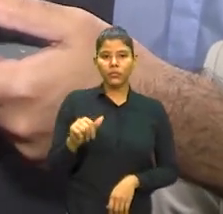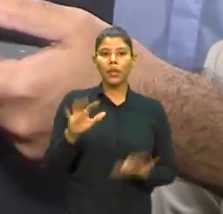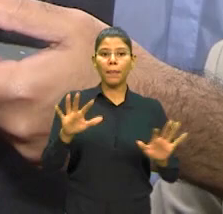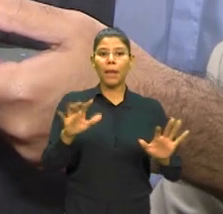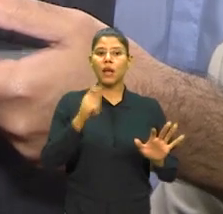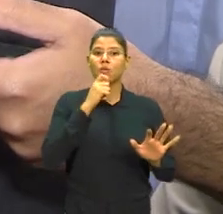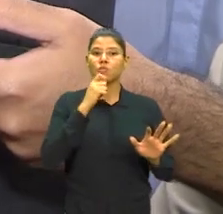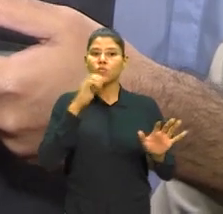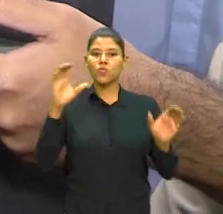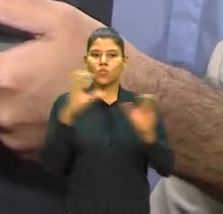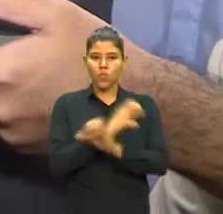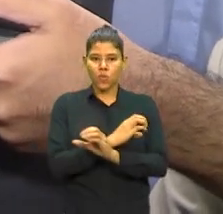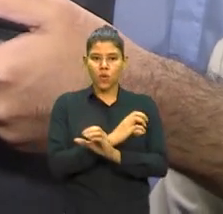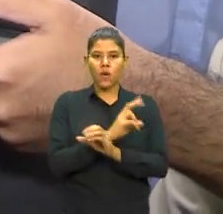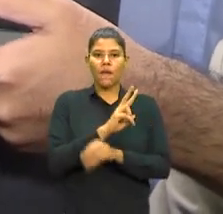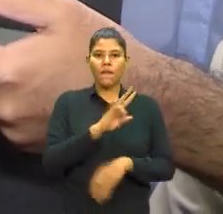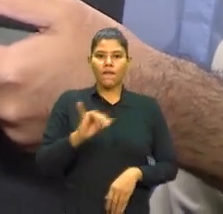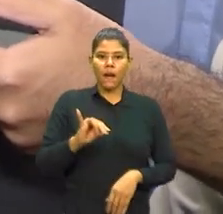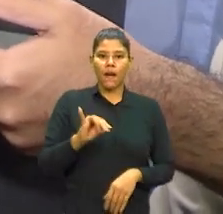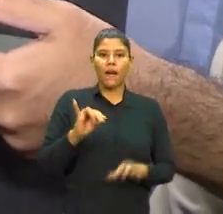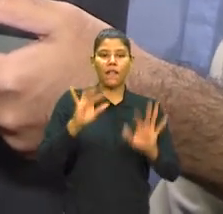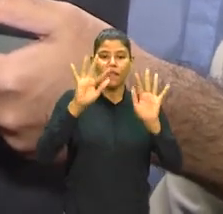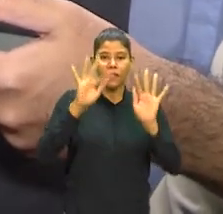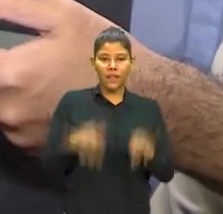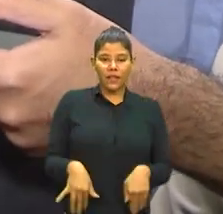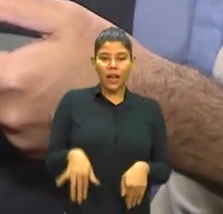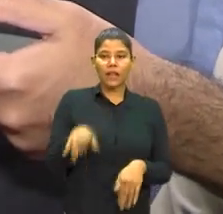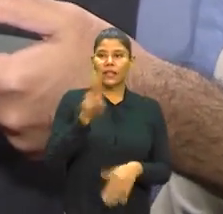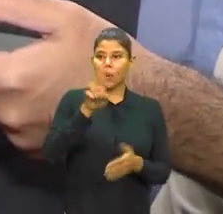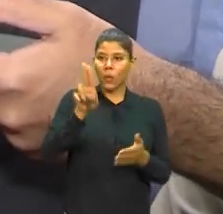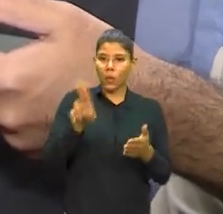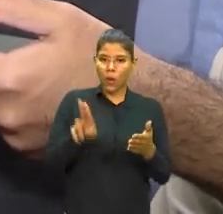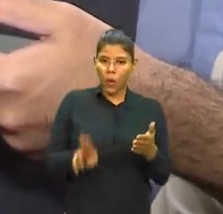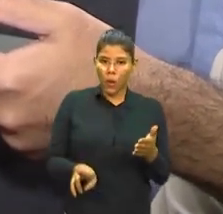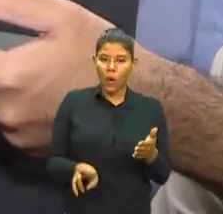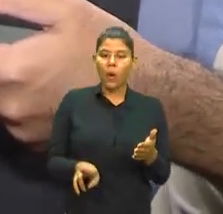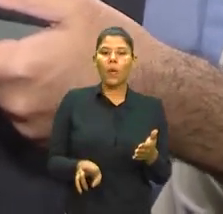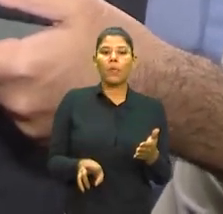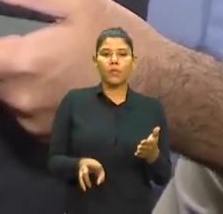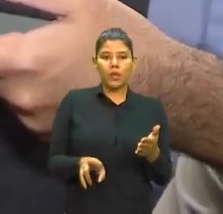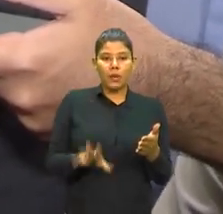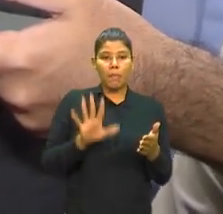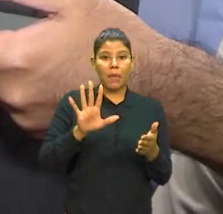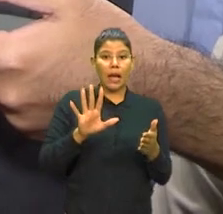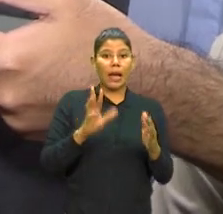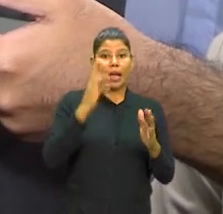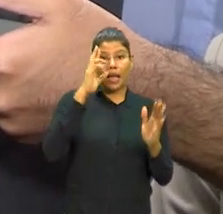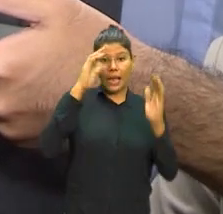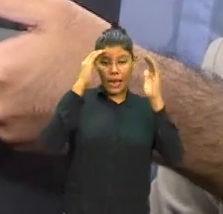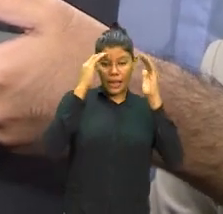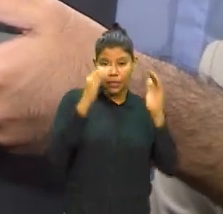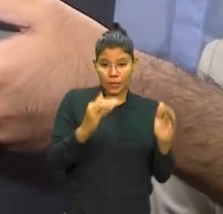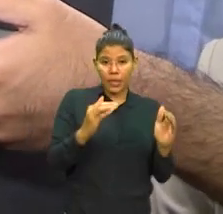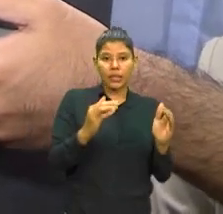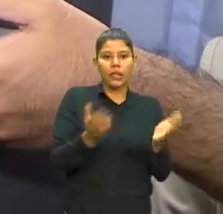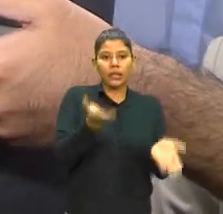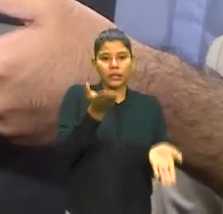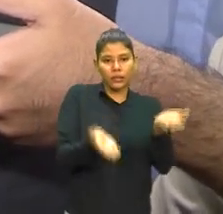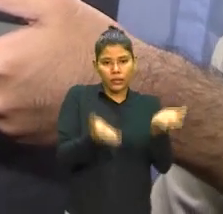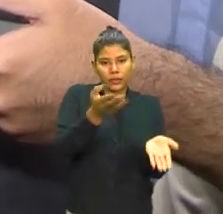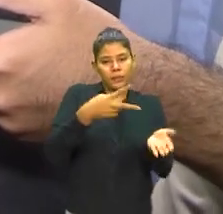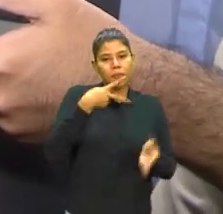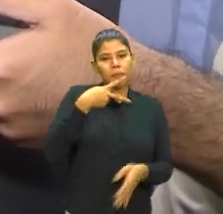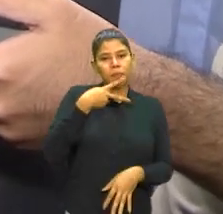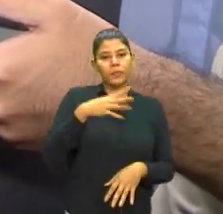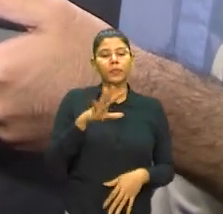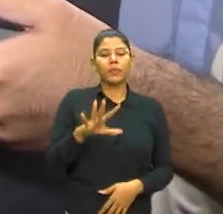onde eh de acordo repito com a proporcionalidade com cociente eleitoral a a no caso